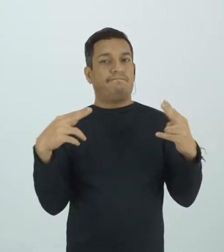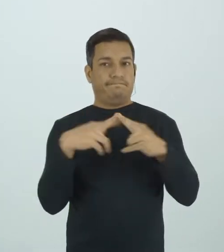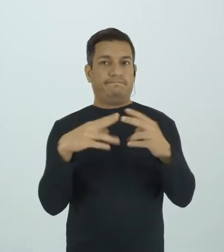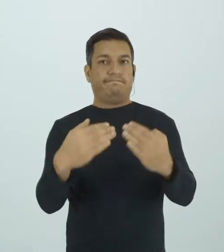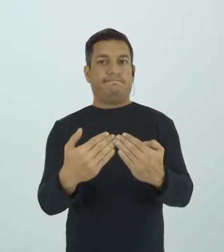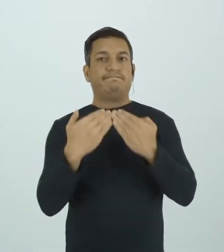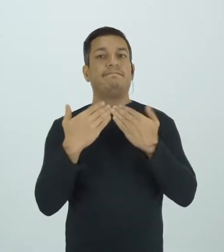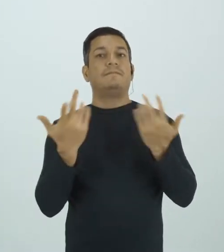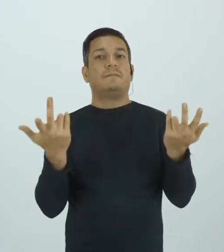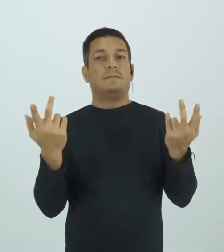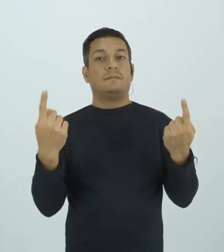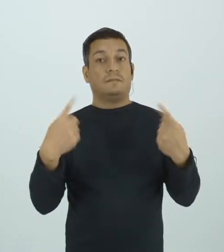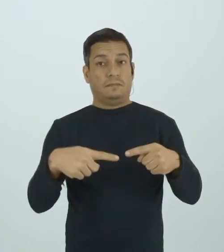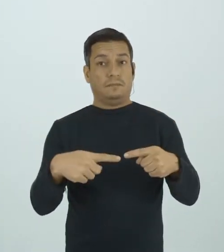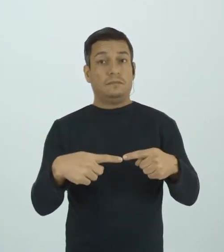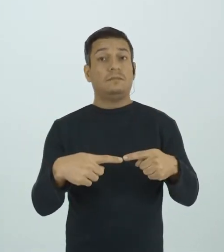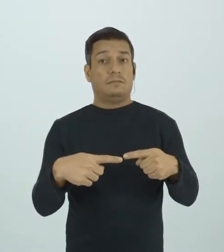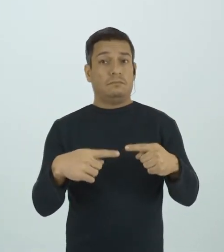também.